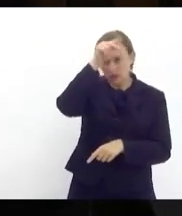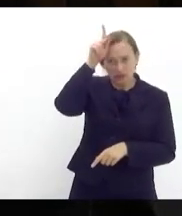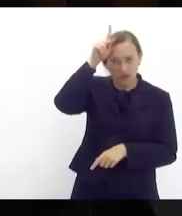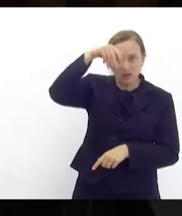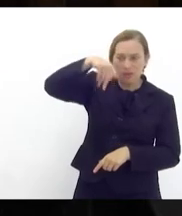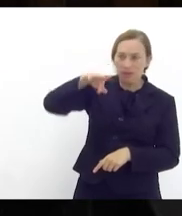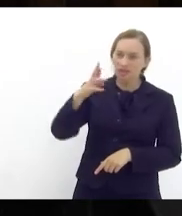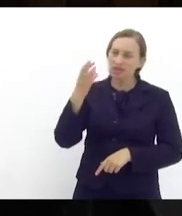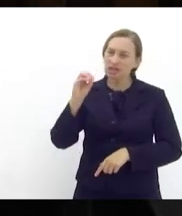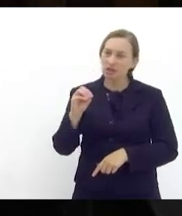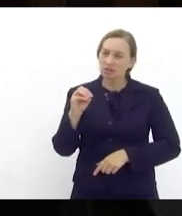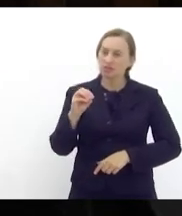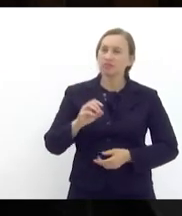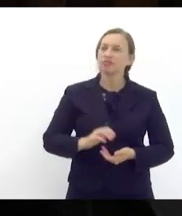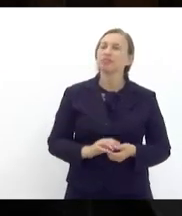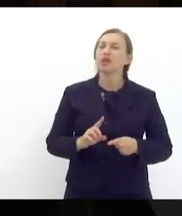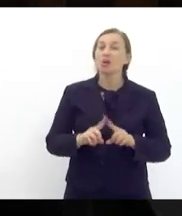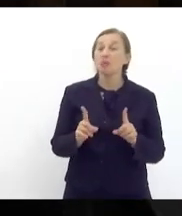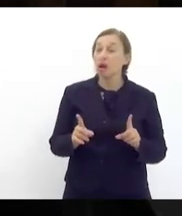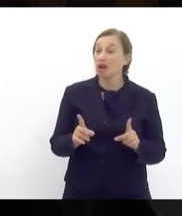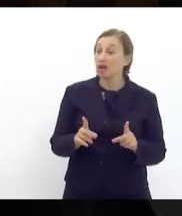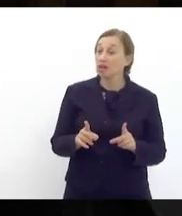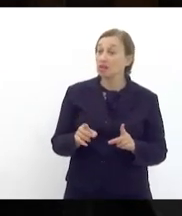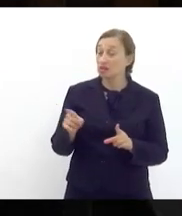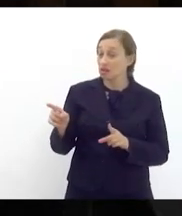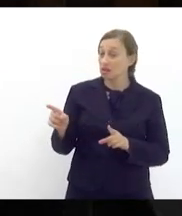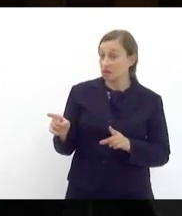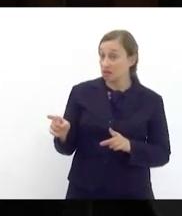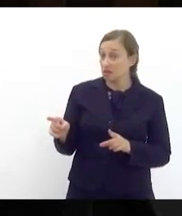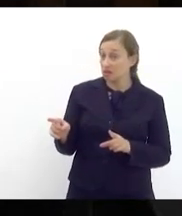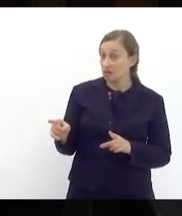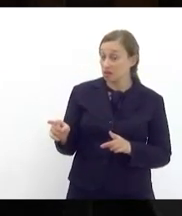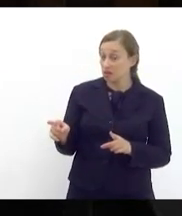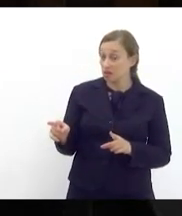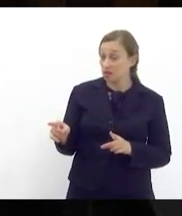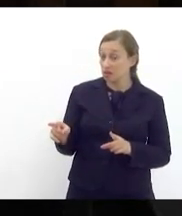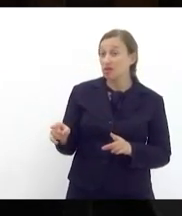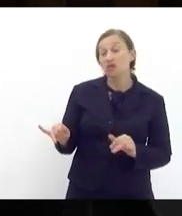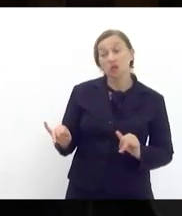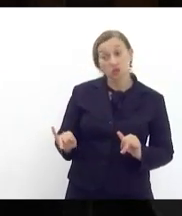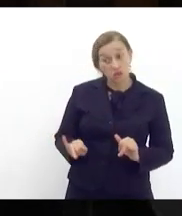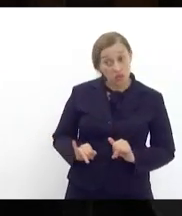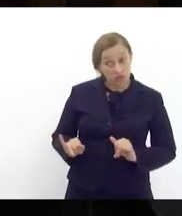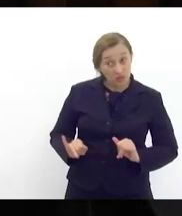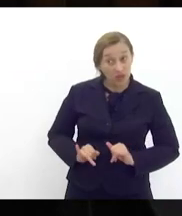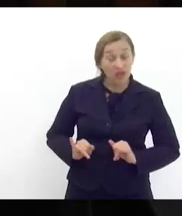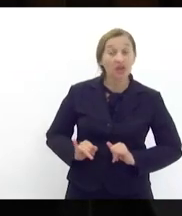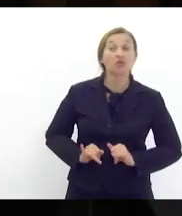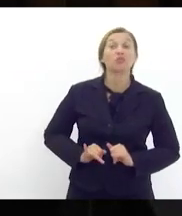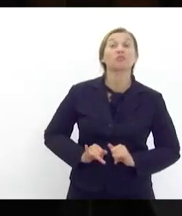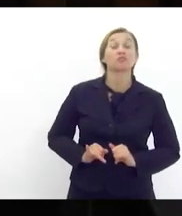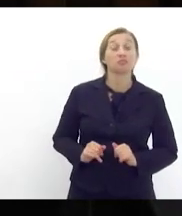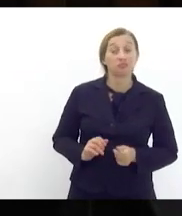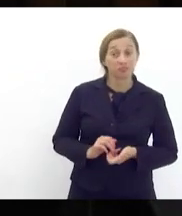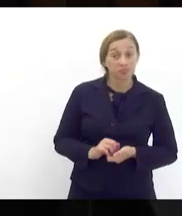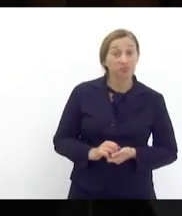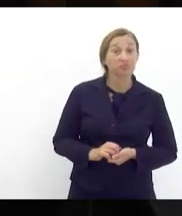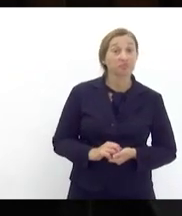de Larola. Mas o tiro saiu pela culatra. O tiro saiu pela culatra.